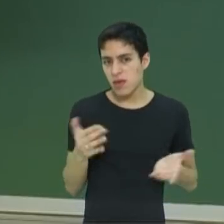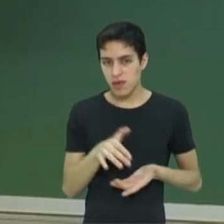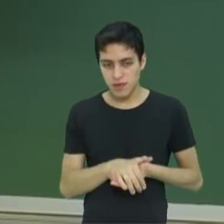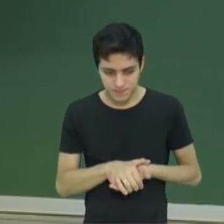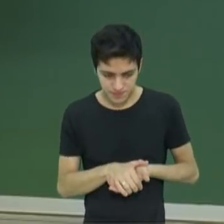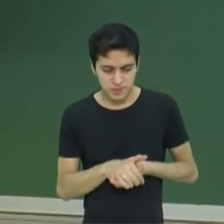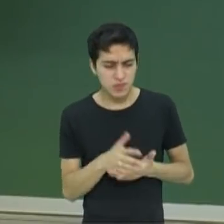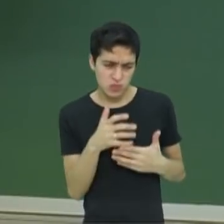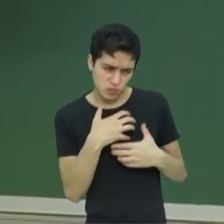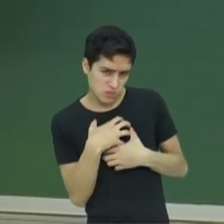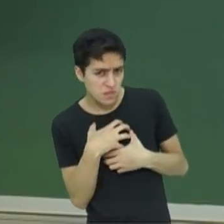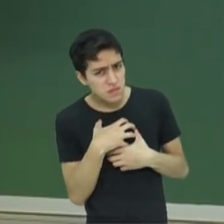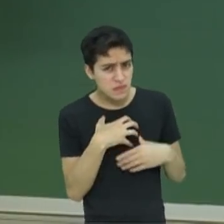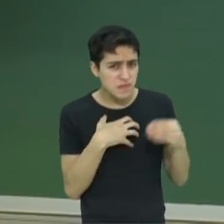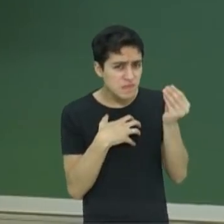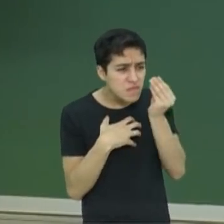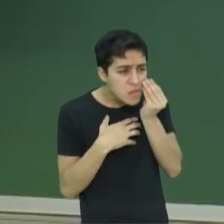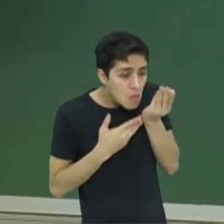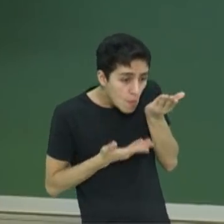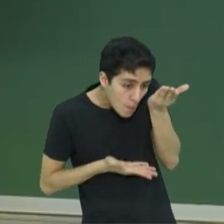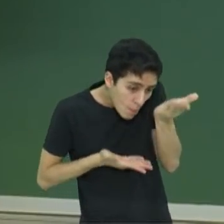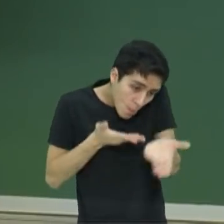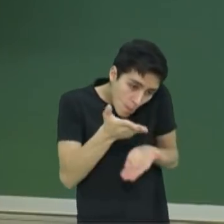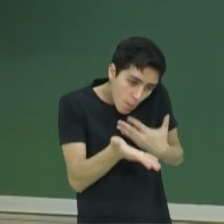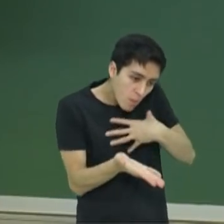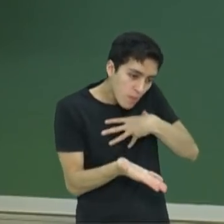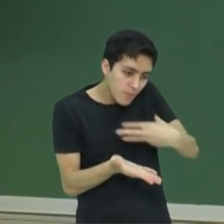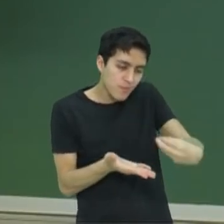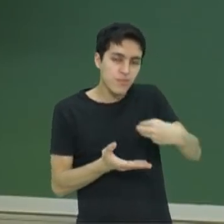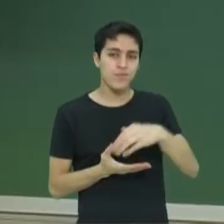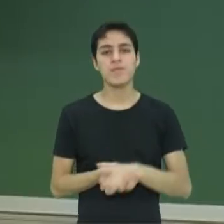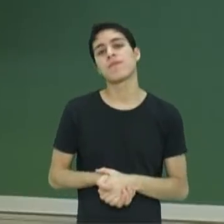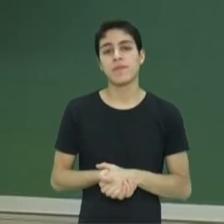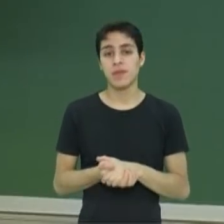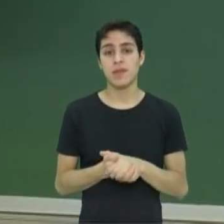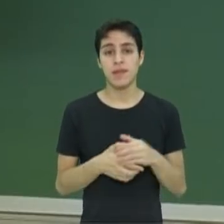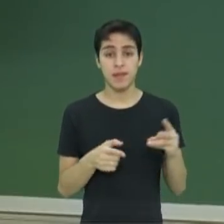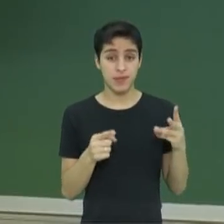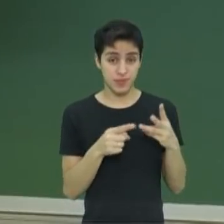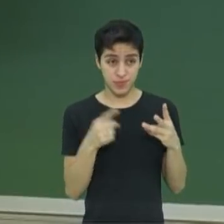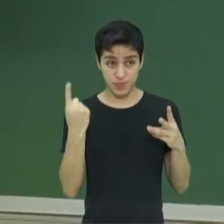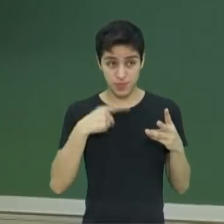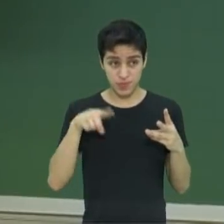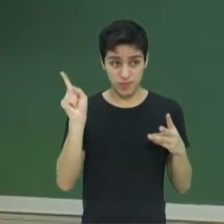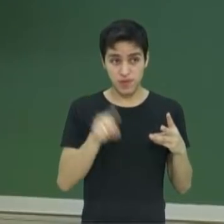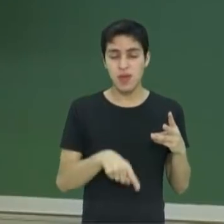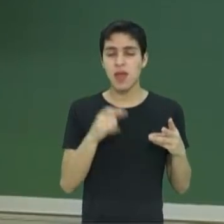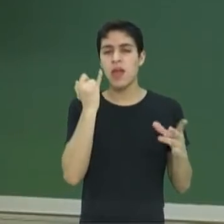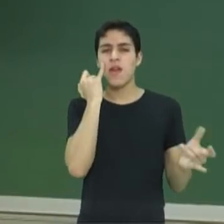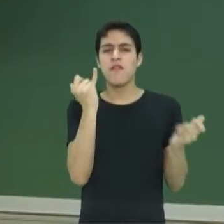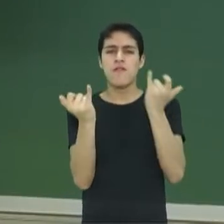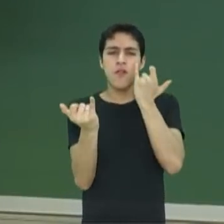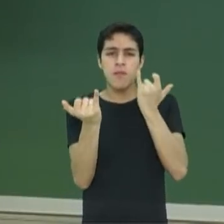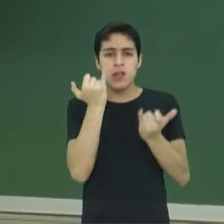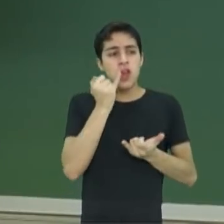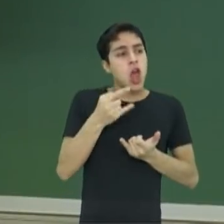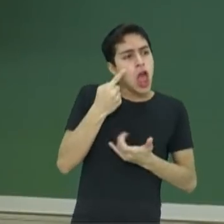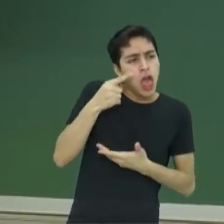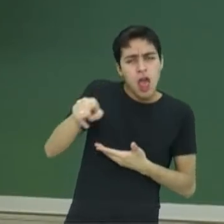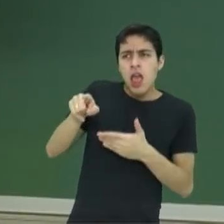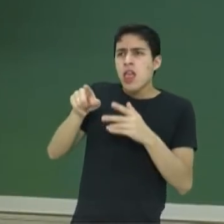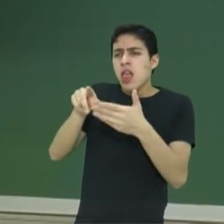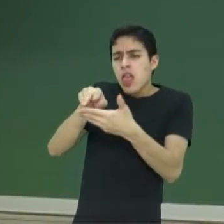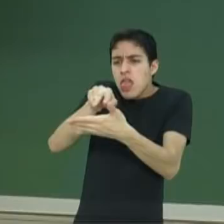uma outra forma de tentar convencer o filho dela. E, no fim, ela traz um dado, uma informação sobre uma notícia